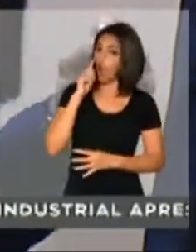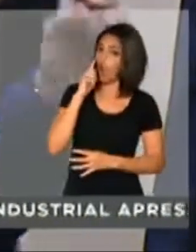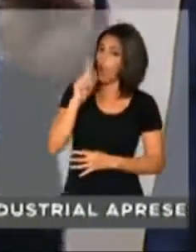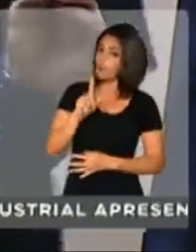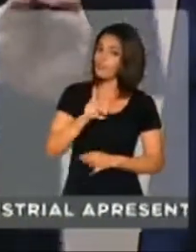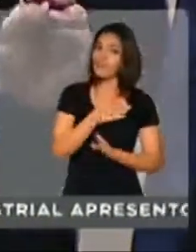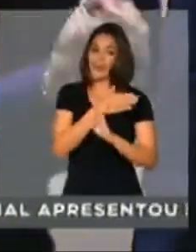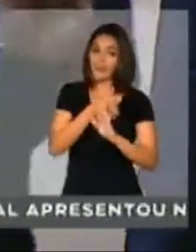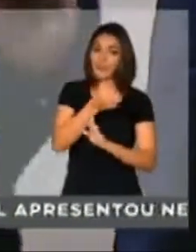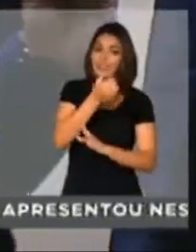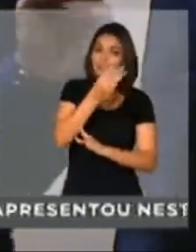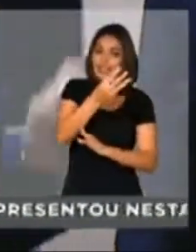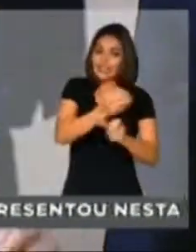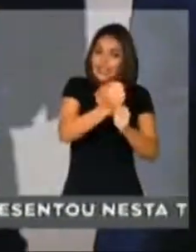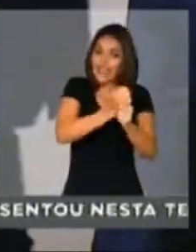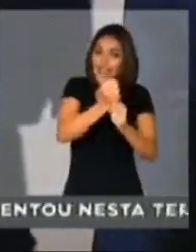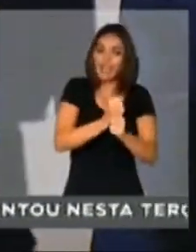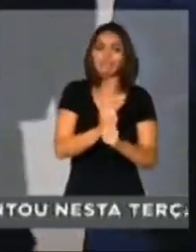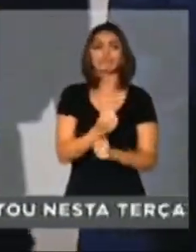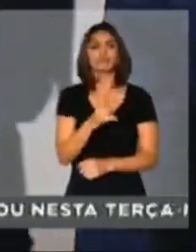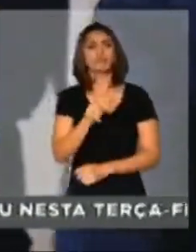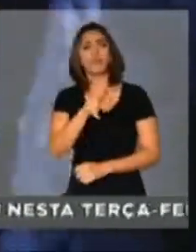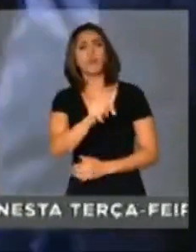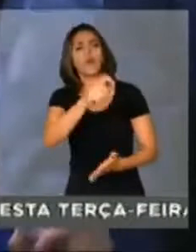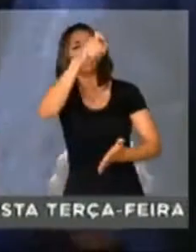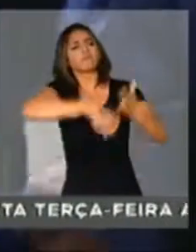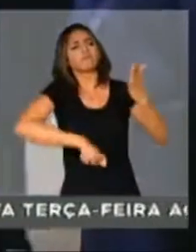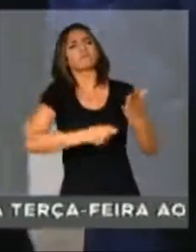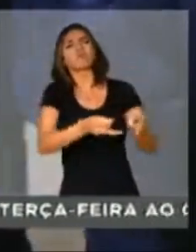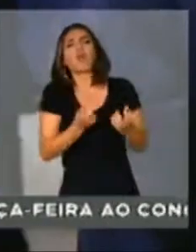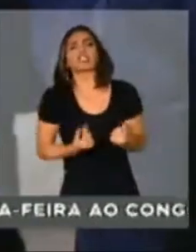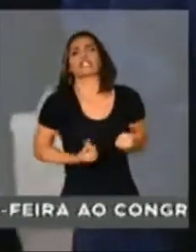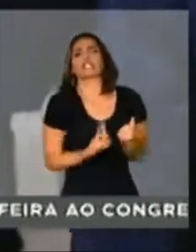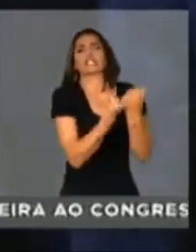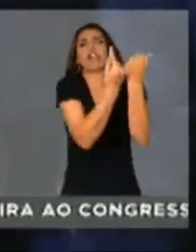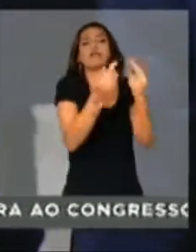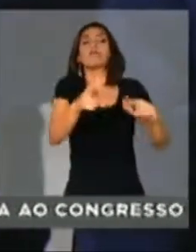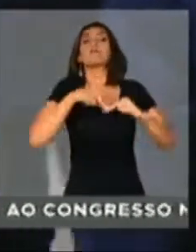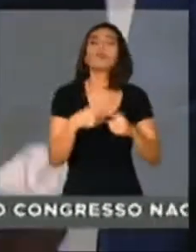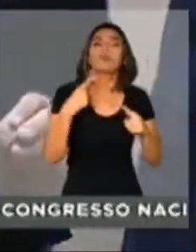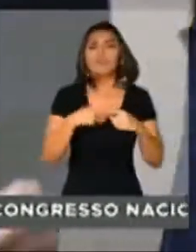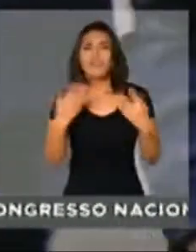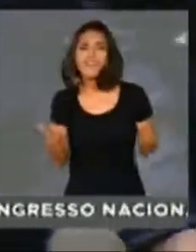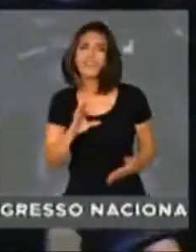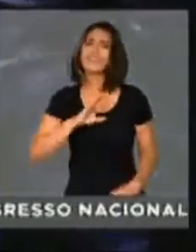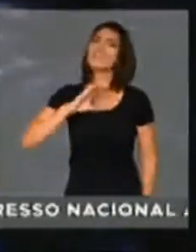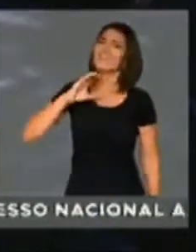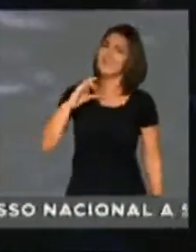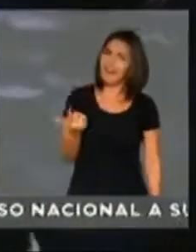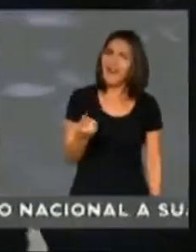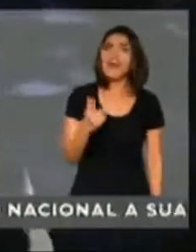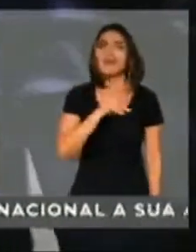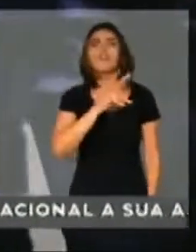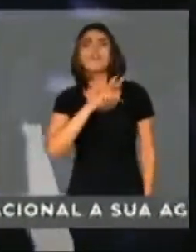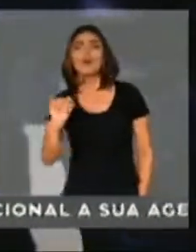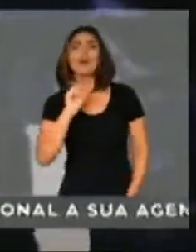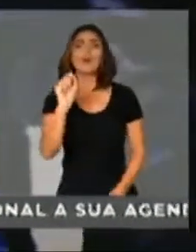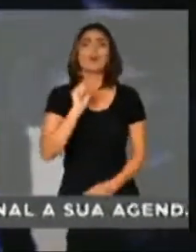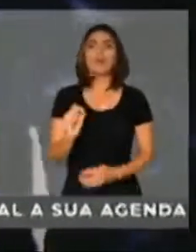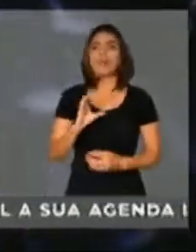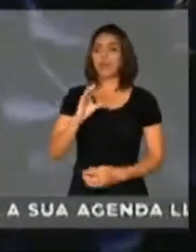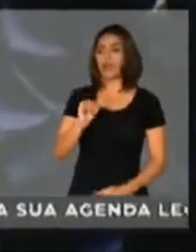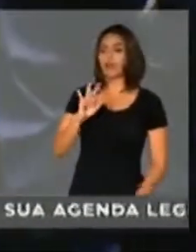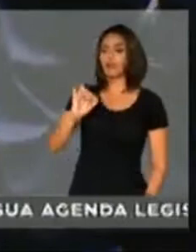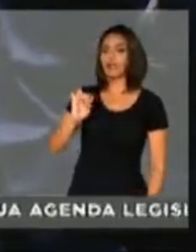13 anos no poder e não taxaram as grandes fortunas. Por que será? Porque, obviamente, que haverá uma fuga de capitais